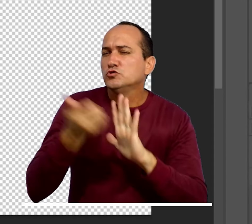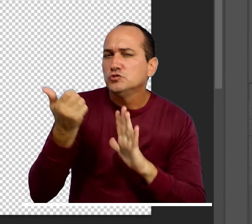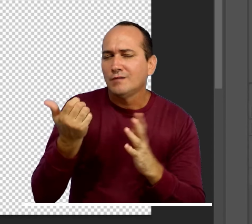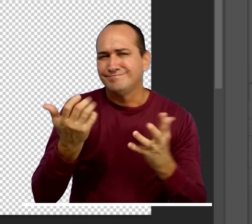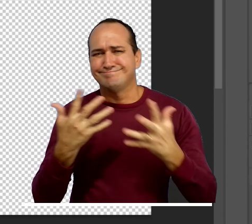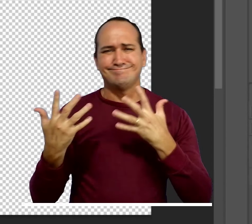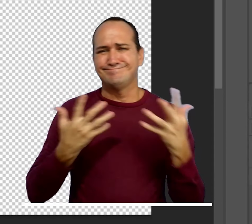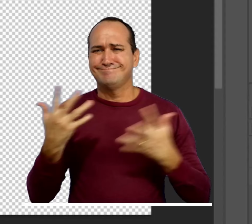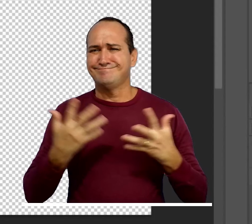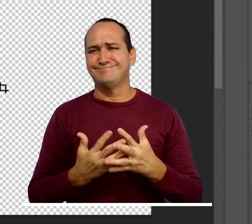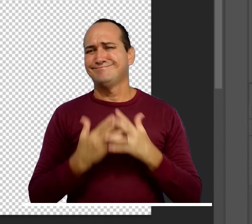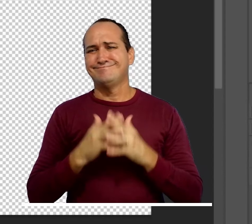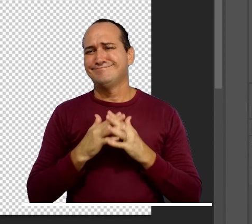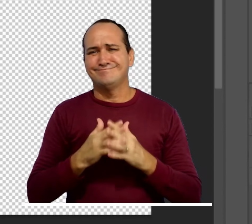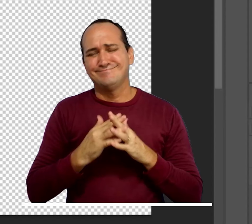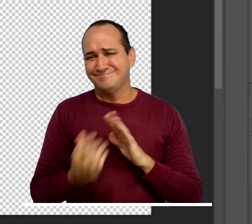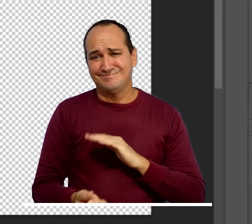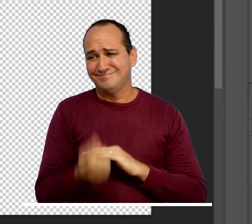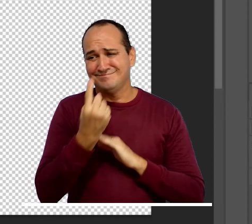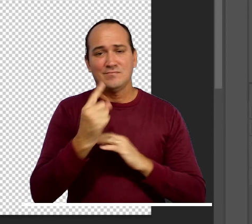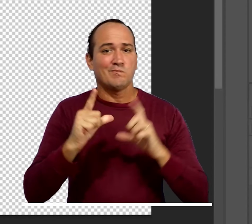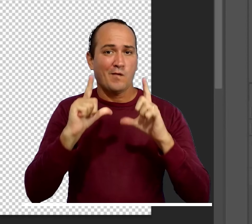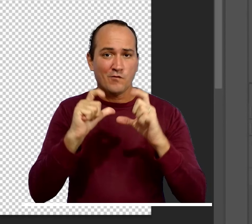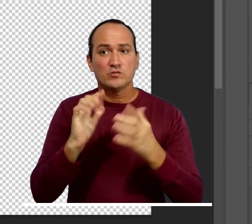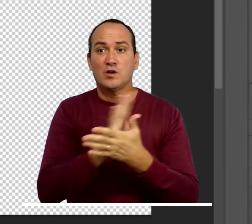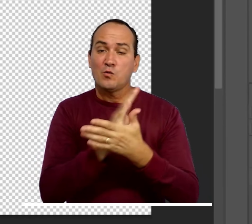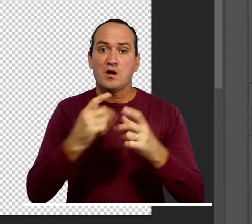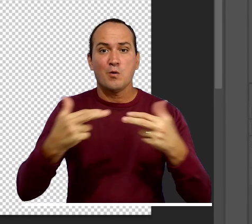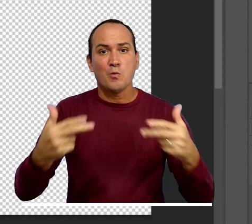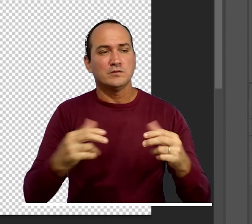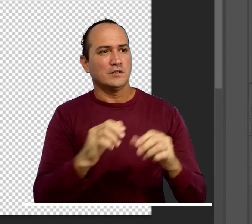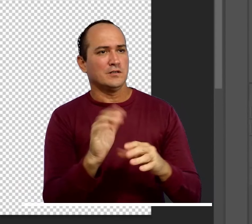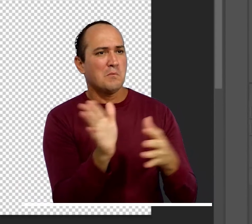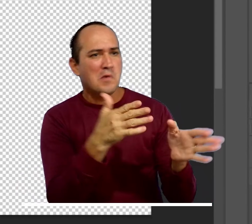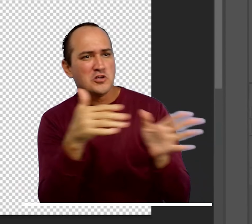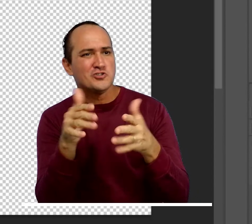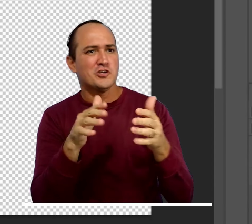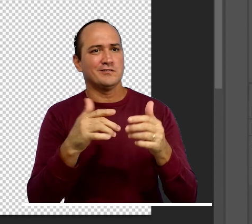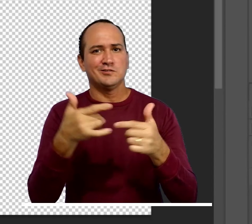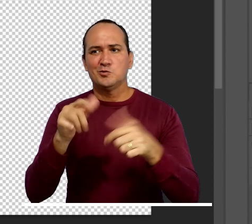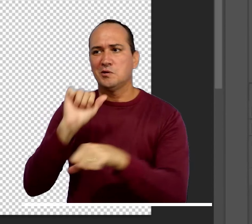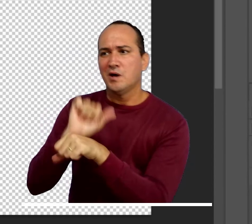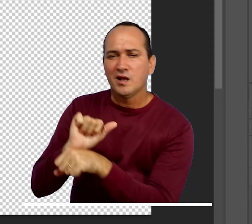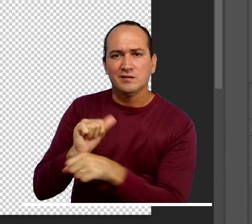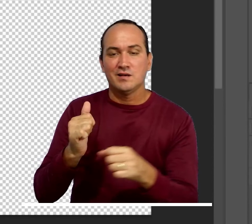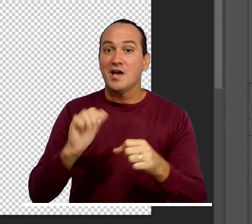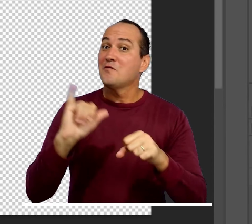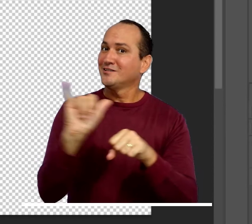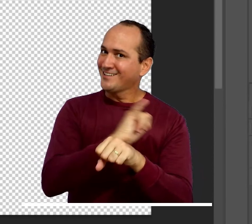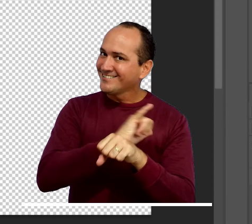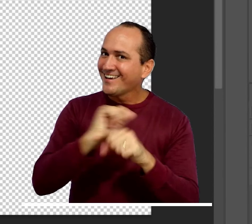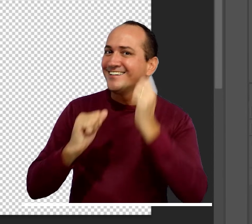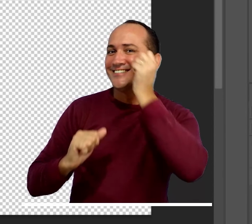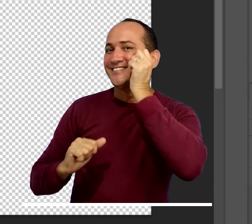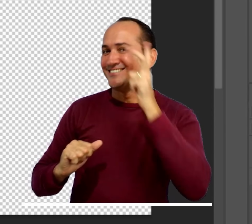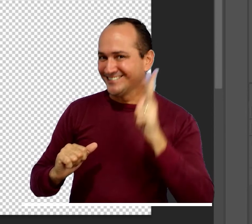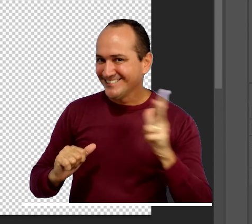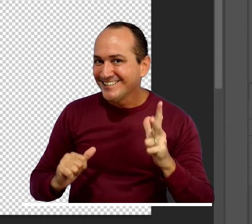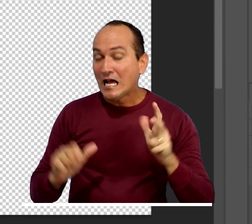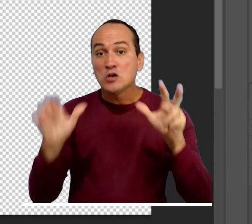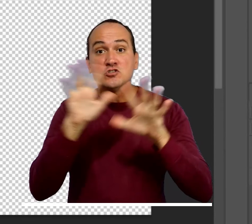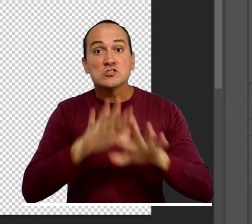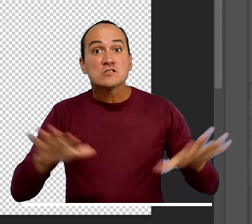ficar super estranho, né? Uma foto aqui, então por que algumas coisas estão se mexendo e outras paradas? Então isso é uma técnica que funciona bem quando você tem